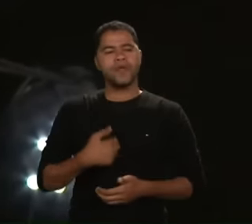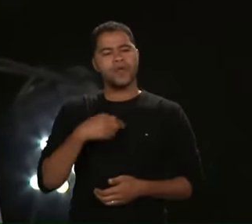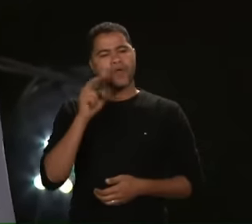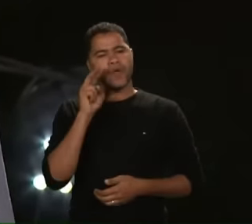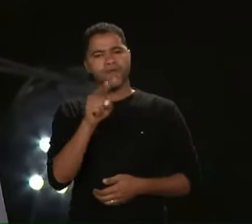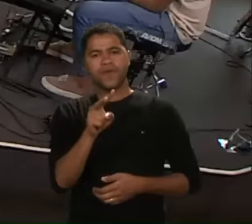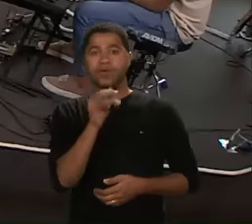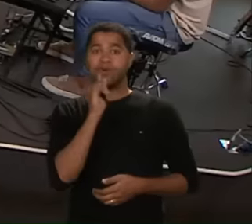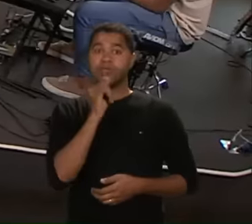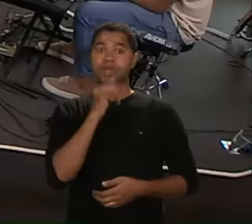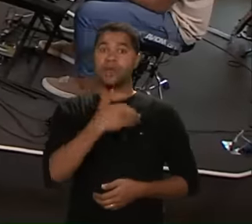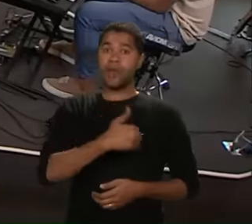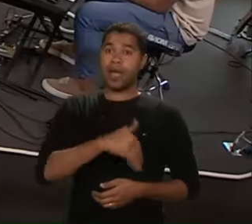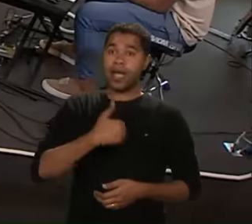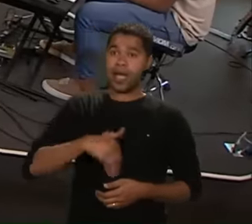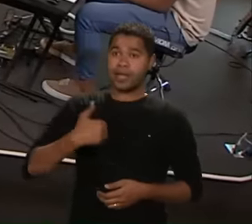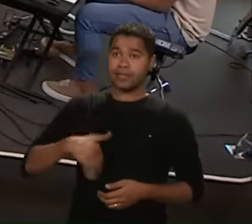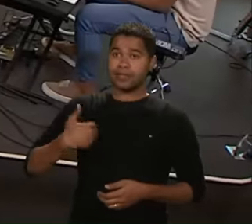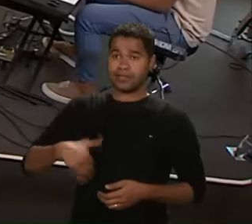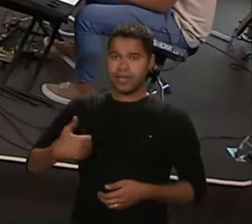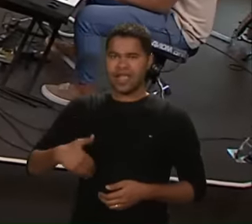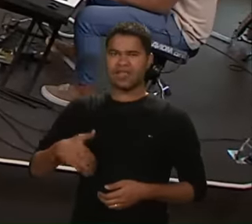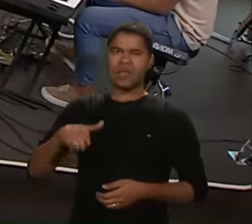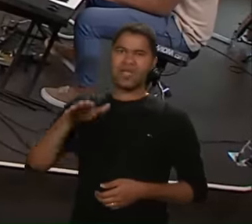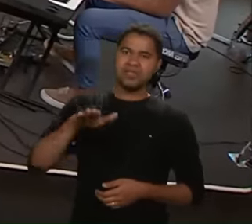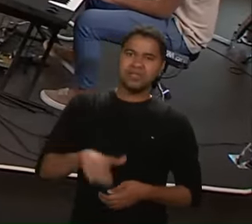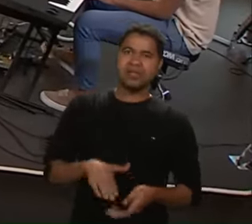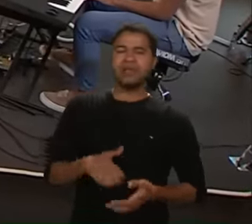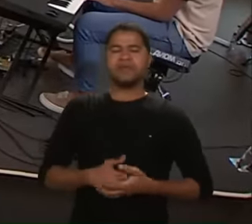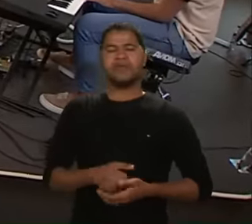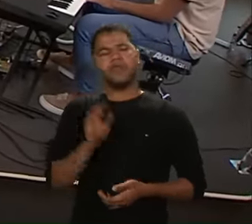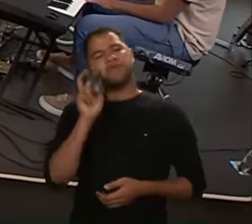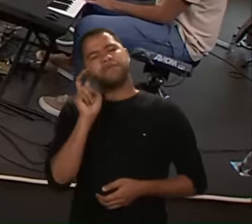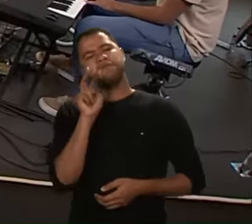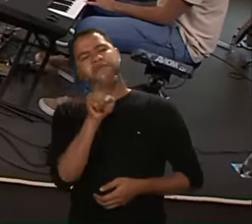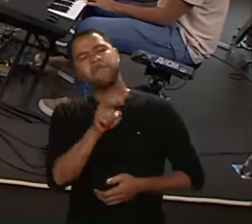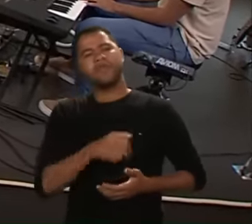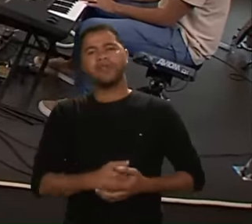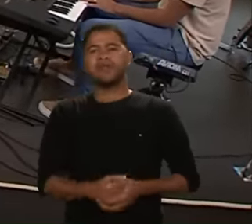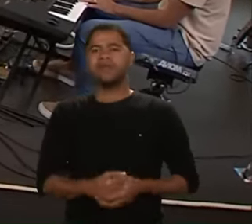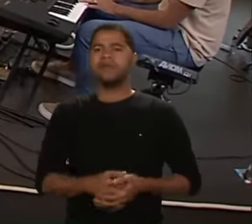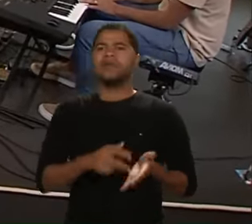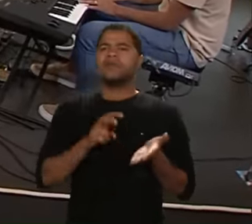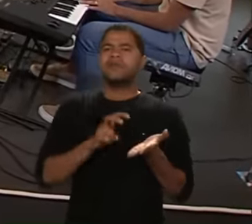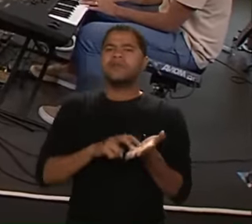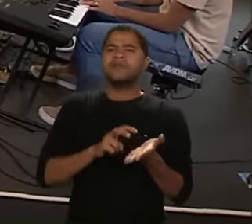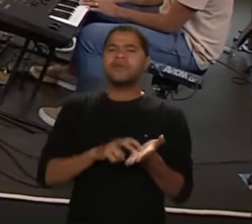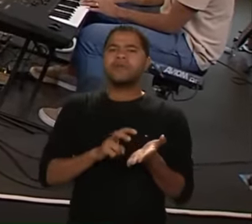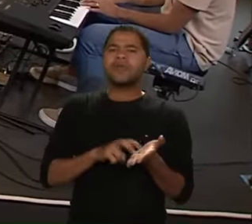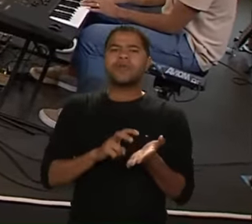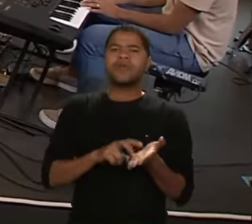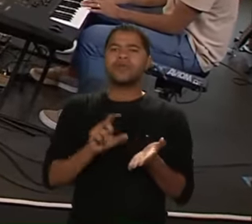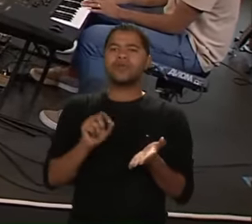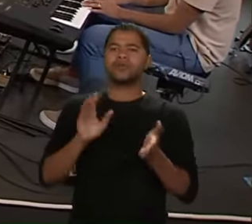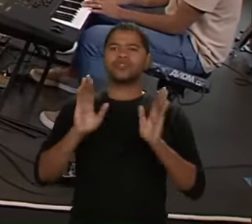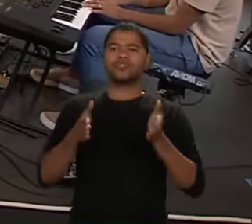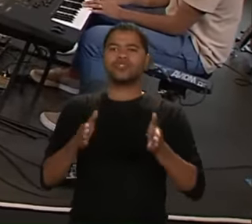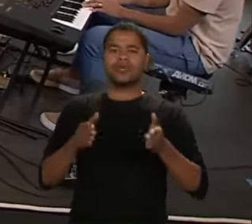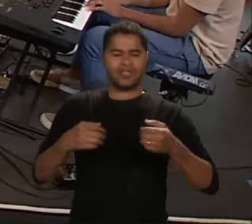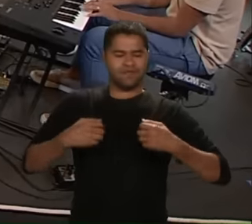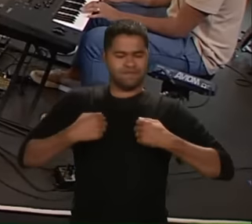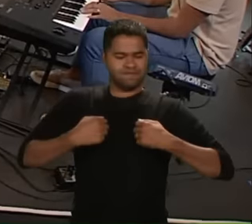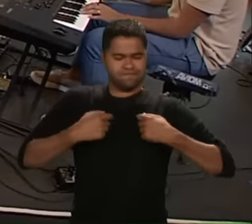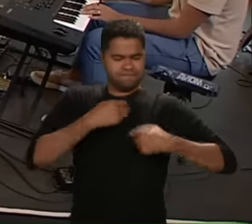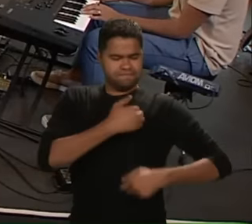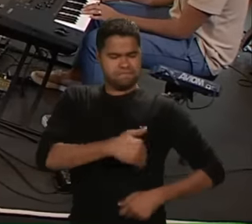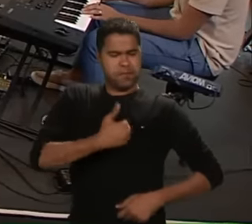o Atlético vai jogar de tarde, de noite. Gente, de manhã já tem gente